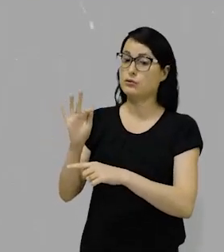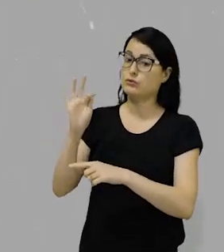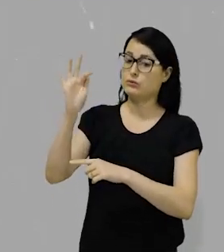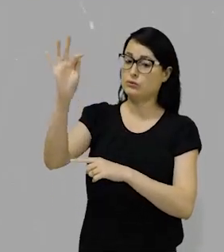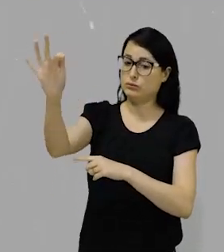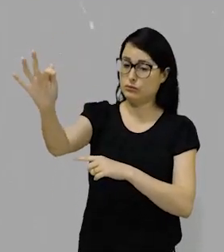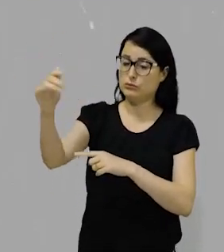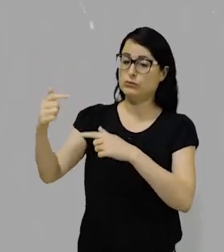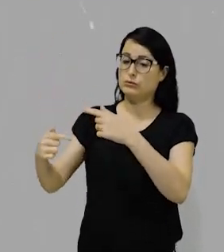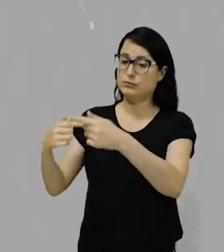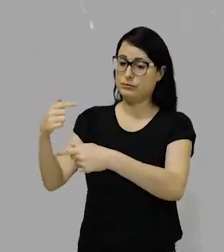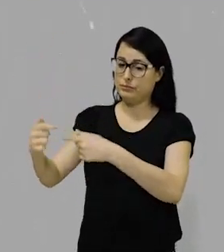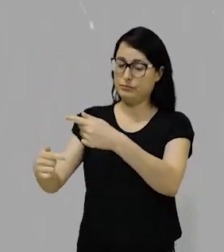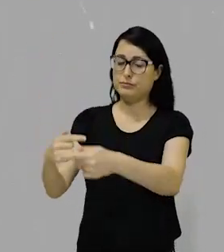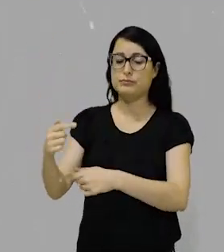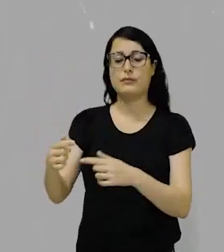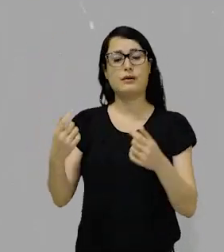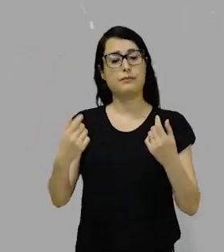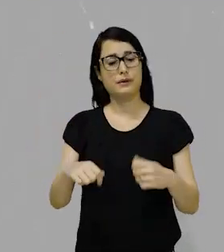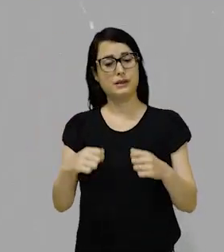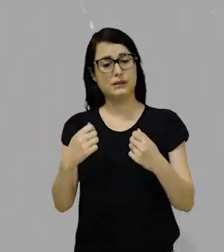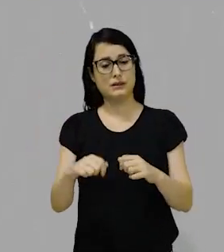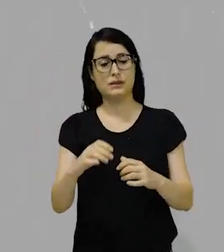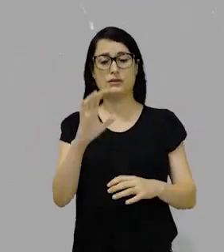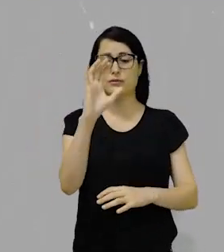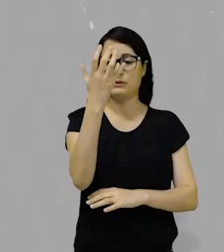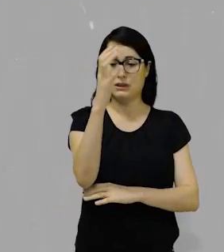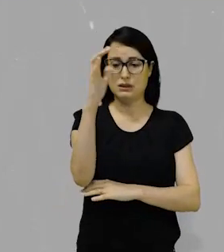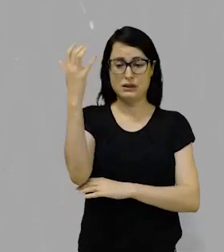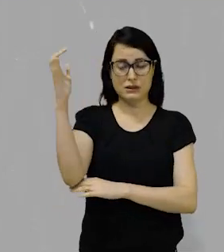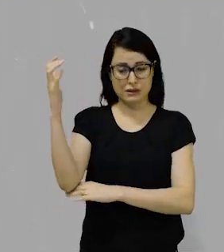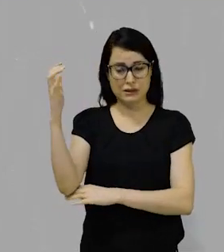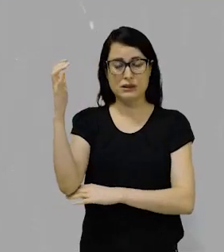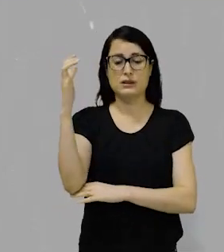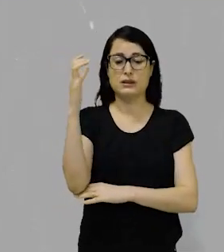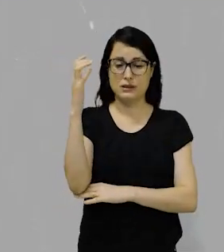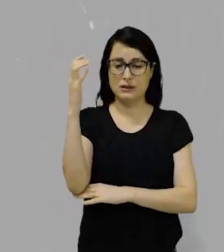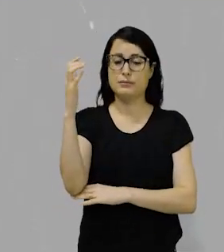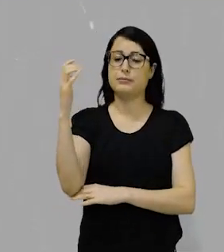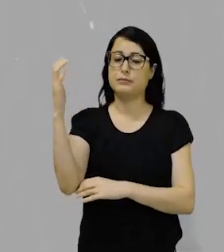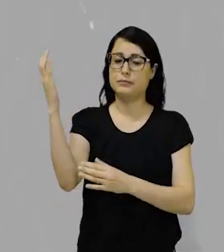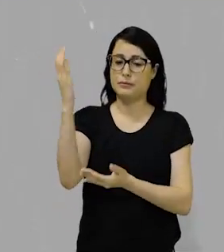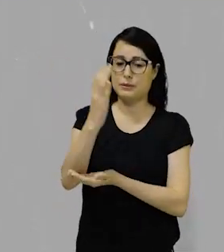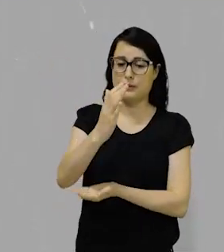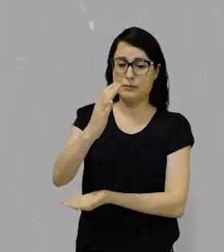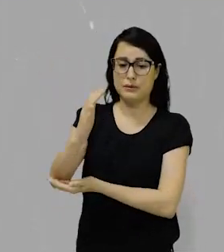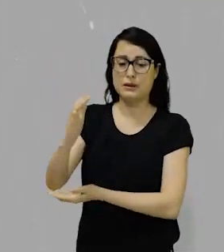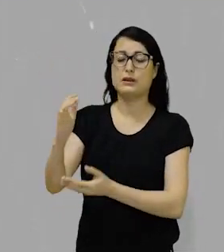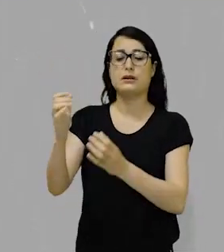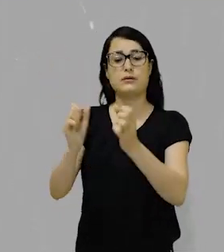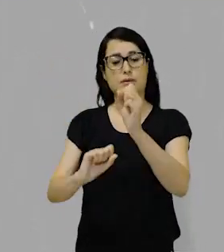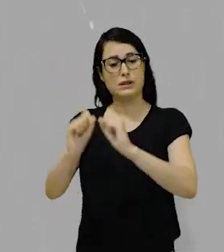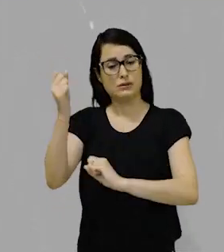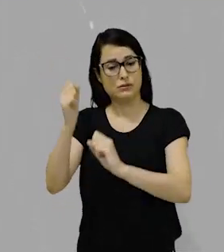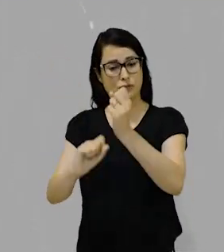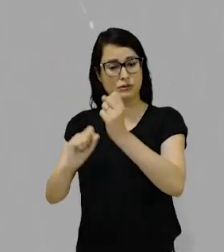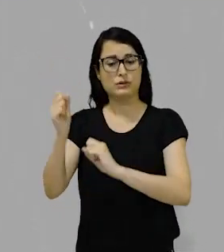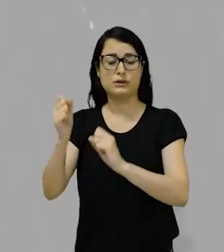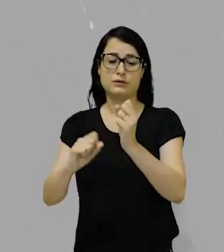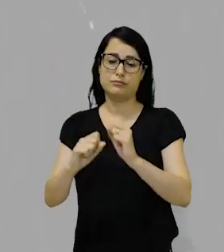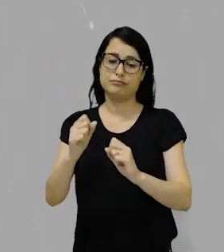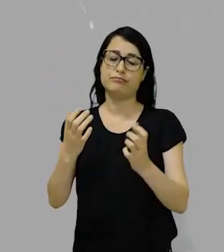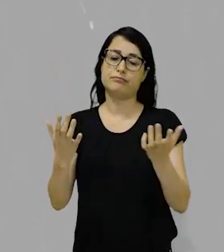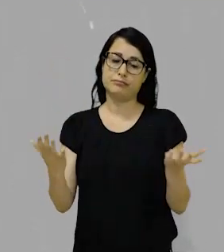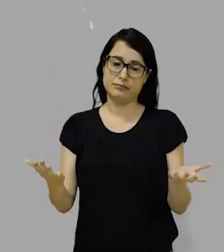futuras. Então, por exemplo, eu preciso de madeira para a indústria de maneira geral. Eu vou precisar extrair, eu vou precisar